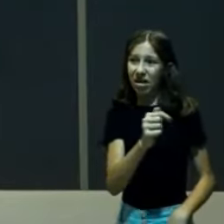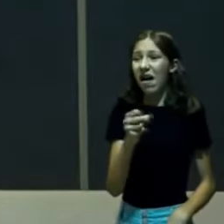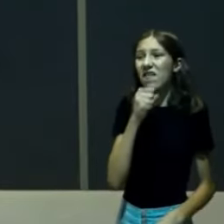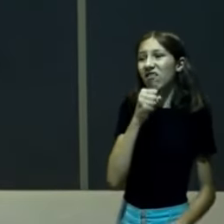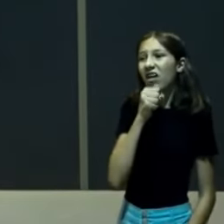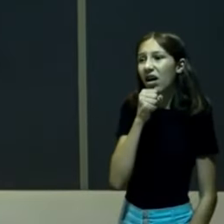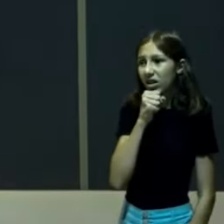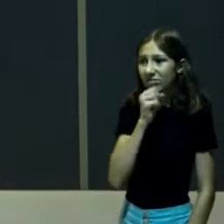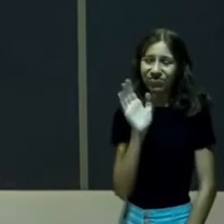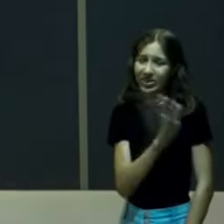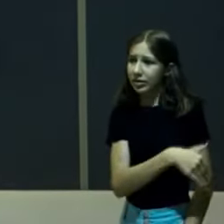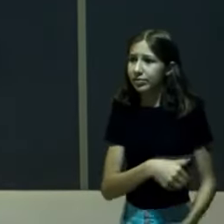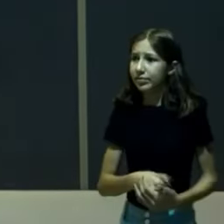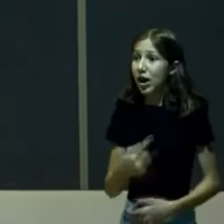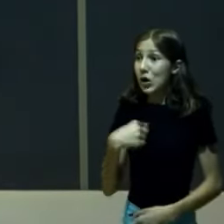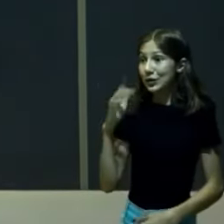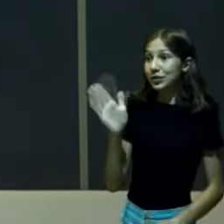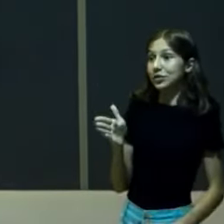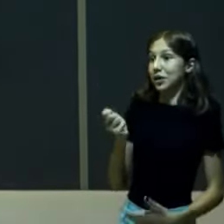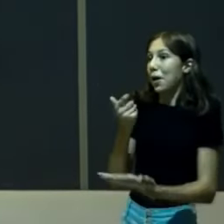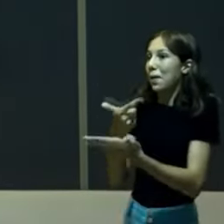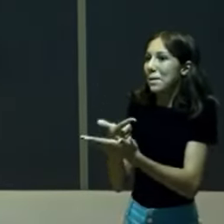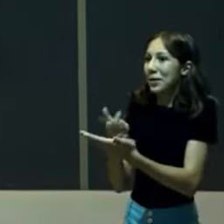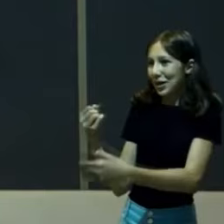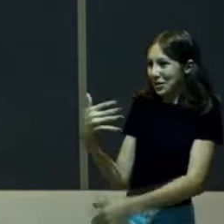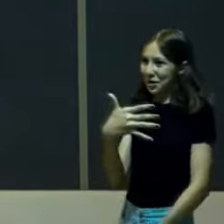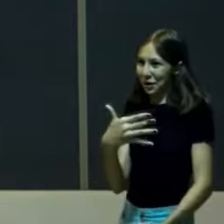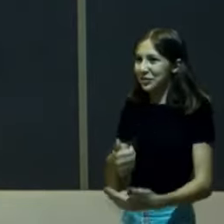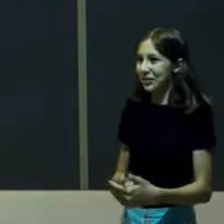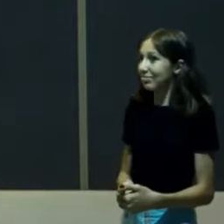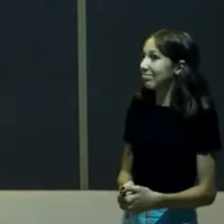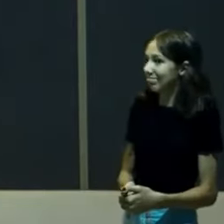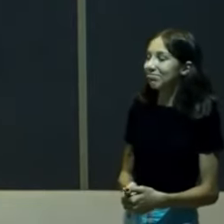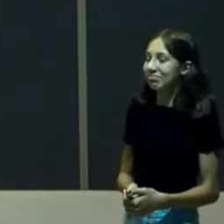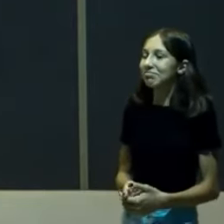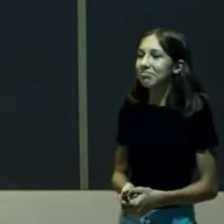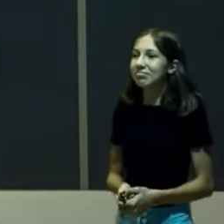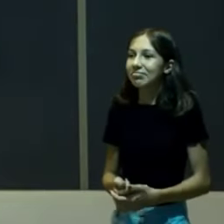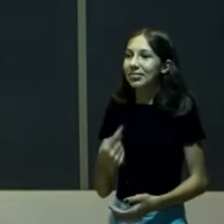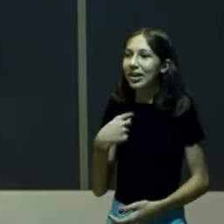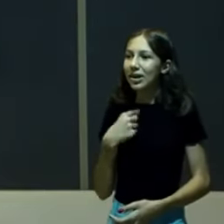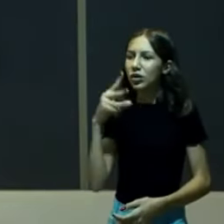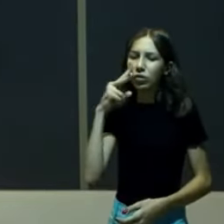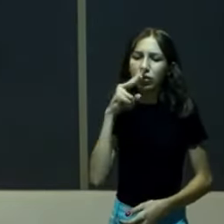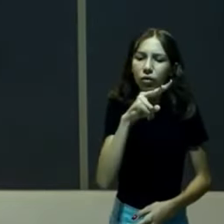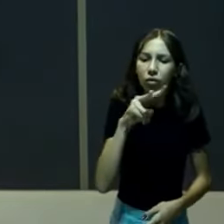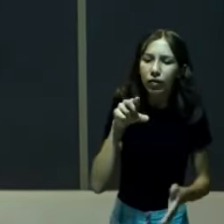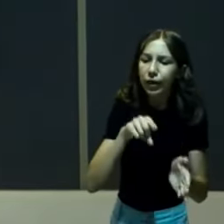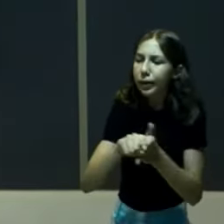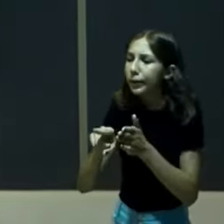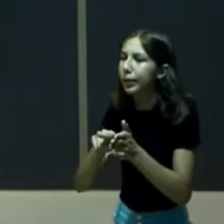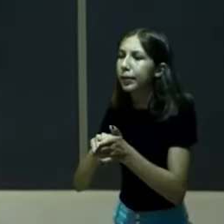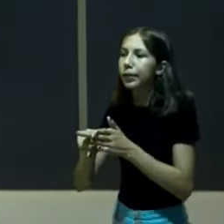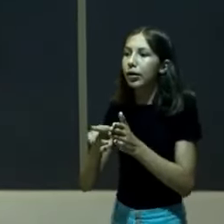ela. Inclusive, eu já tirei do seguro e coloquei a minha nova caminhonete no seguro. E eu estou andando nas lojas para ver quem paga